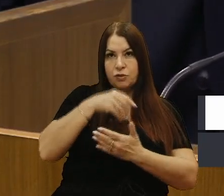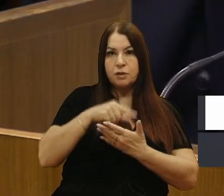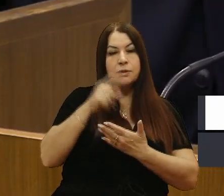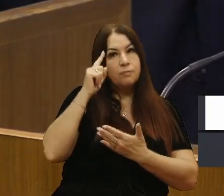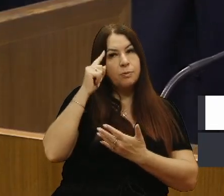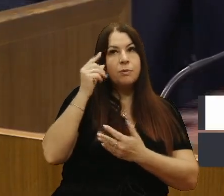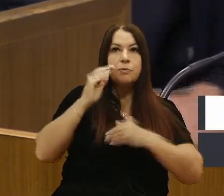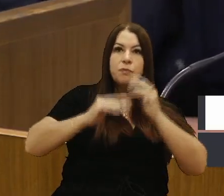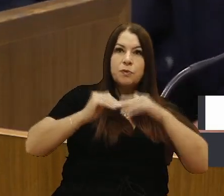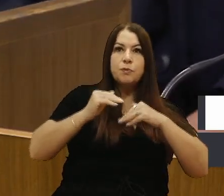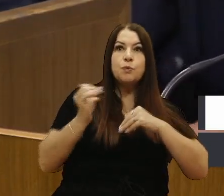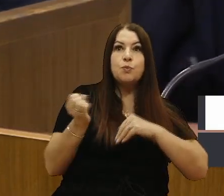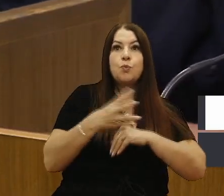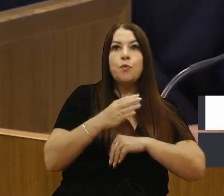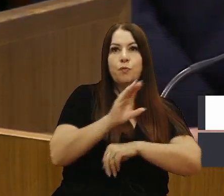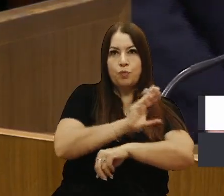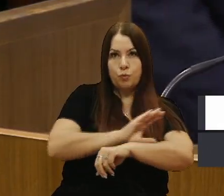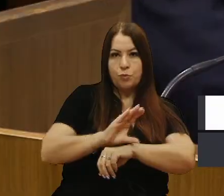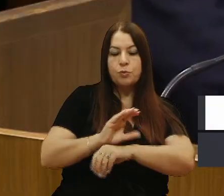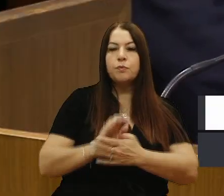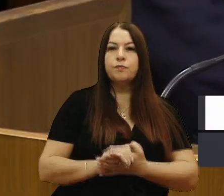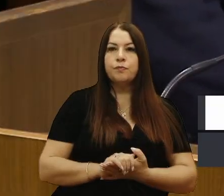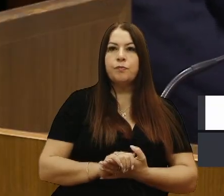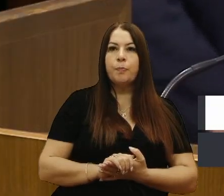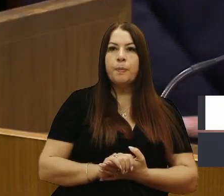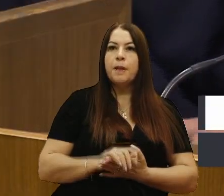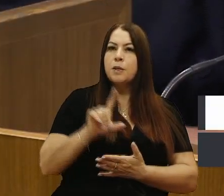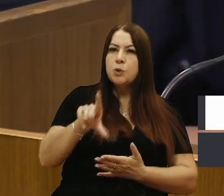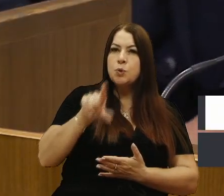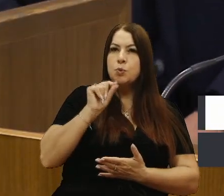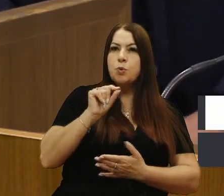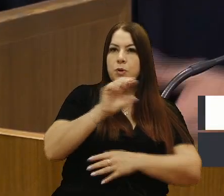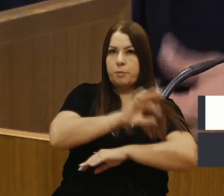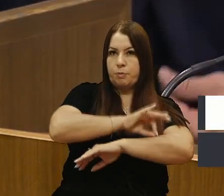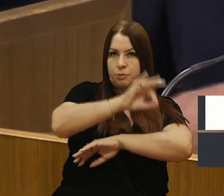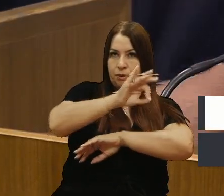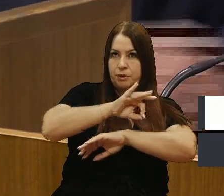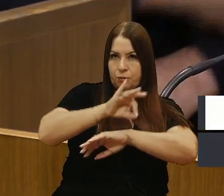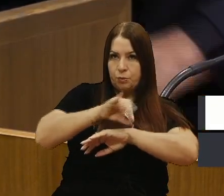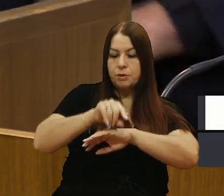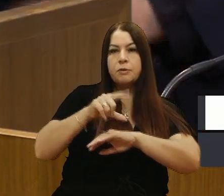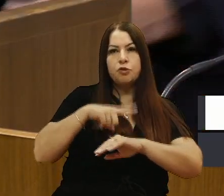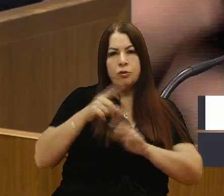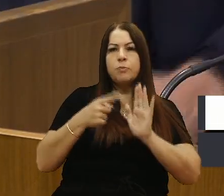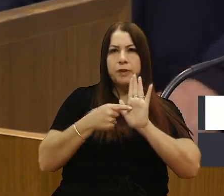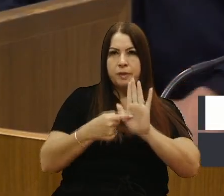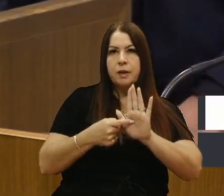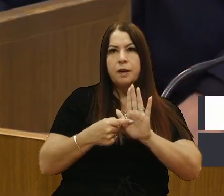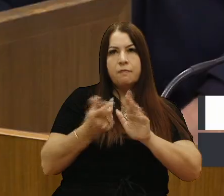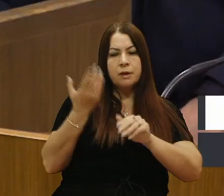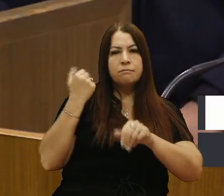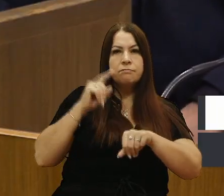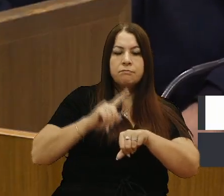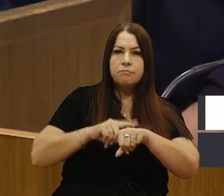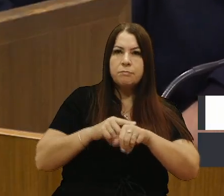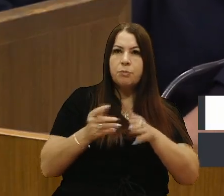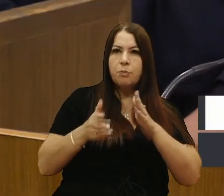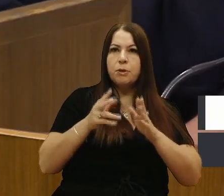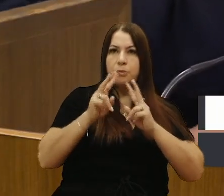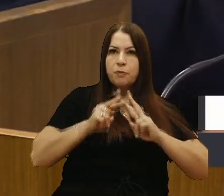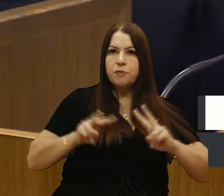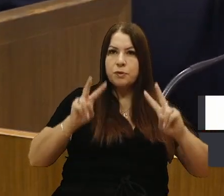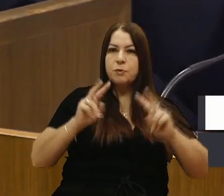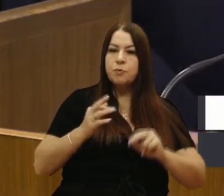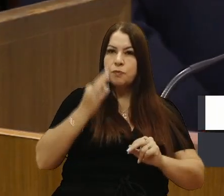a implantação de um novo curso. A escolha pela arquitetura e urbanismo já demonstrava, naquele momento, uma visão